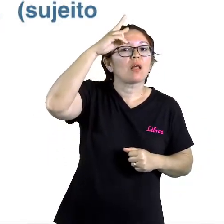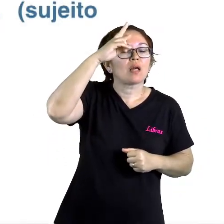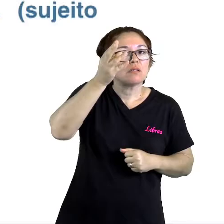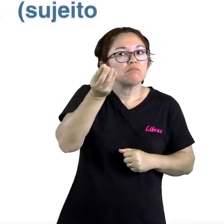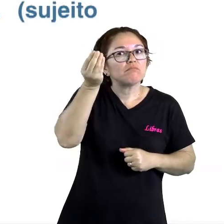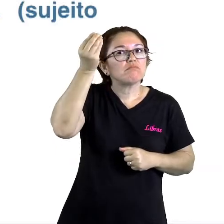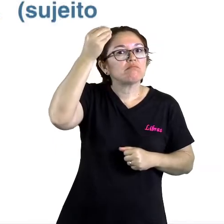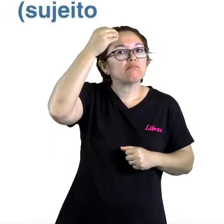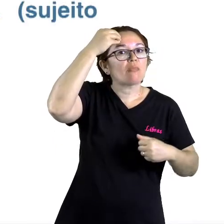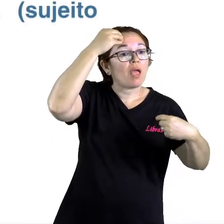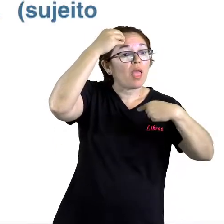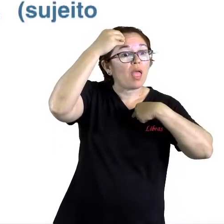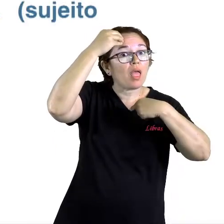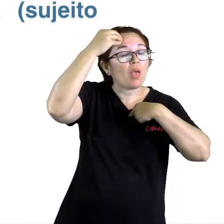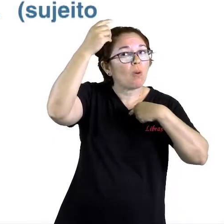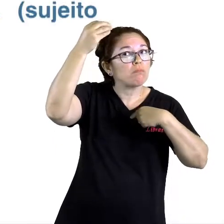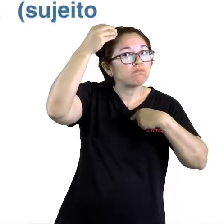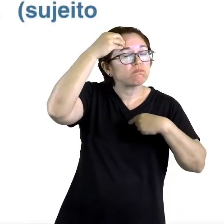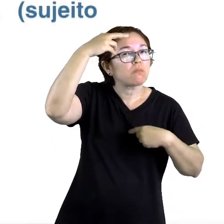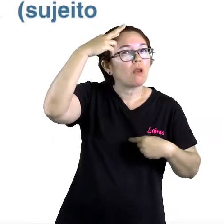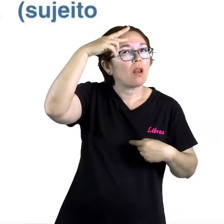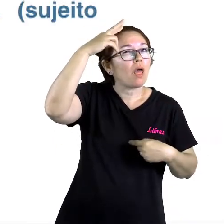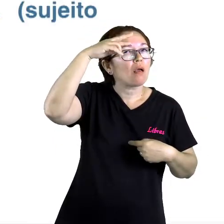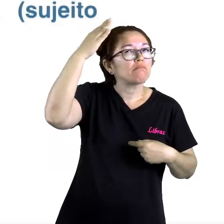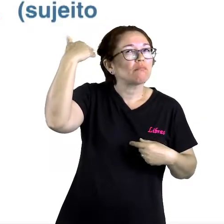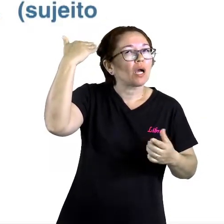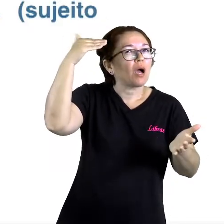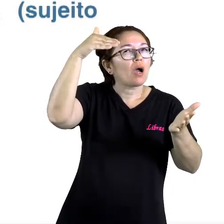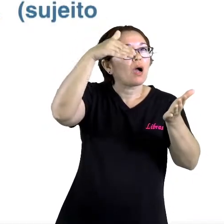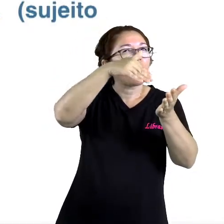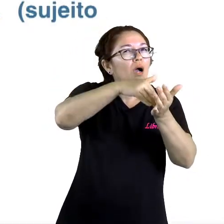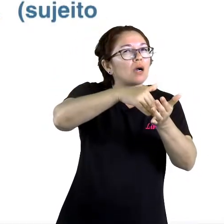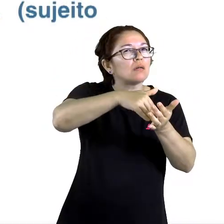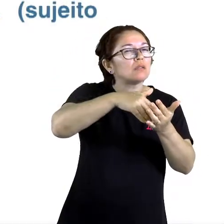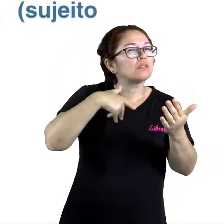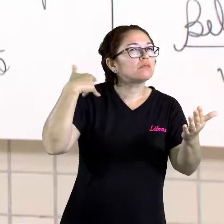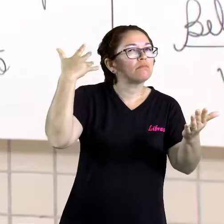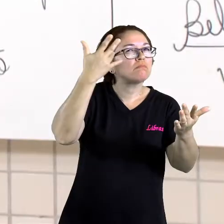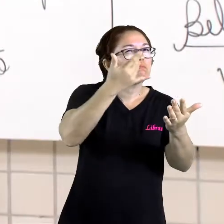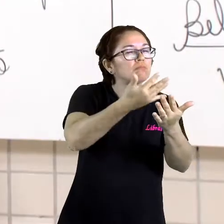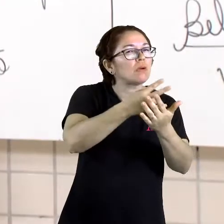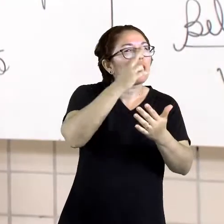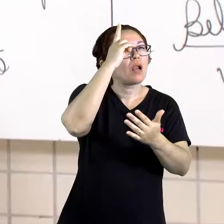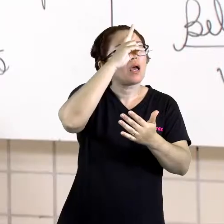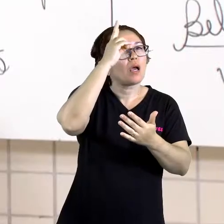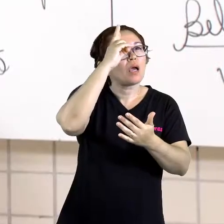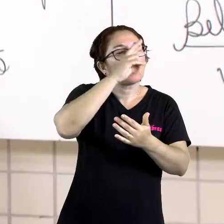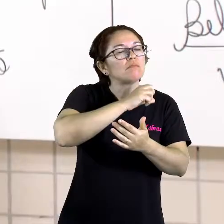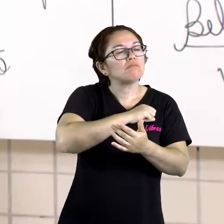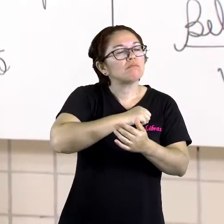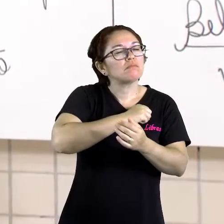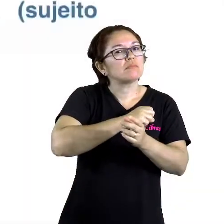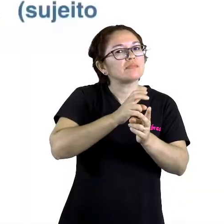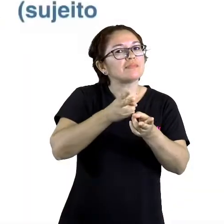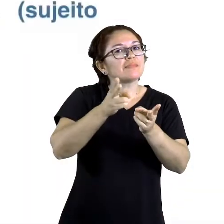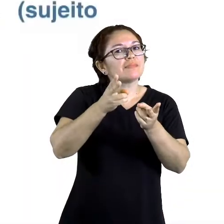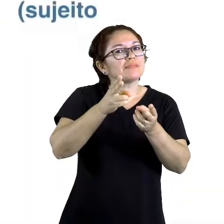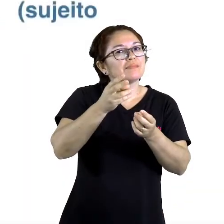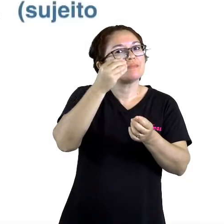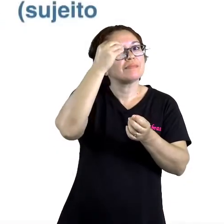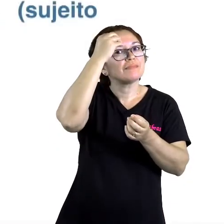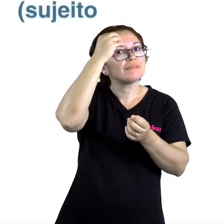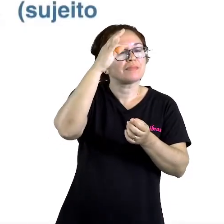Eu trago na memória até hoje, também está implícito o sujeito. Note que nesse trecho o